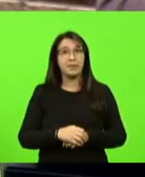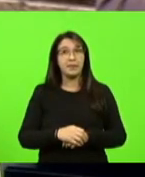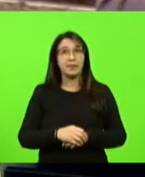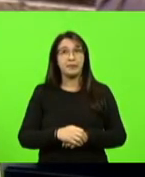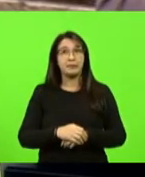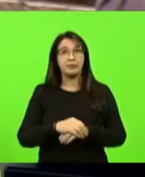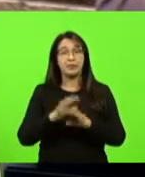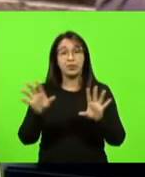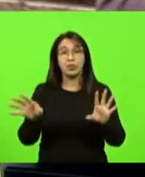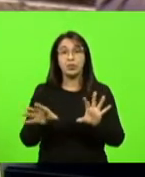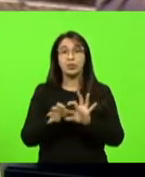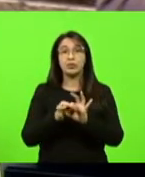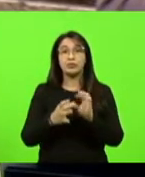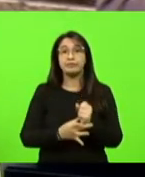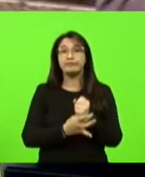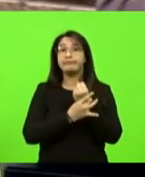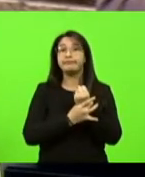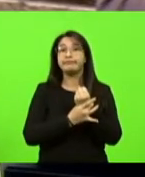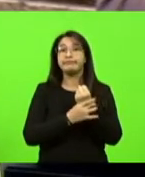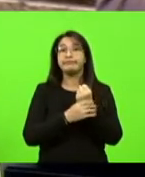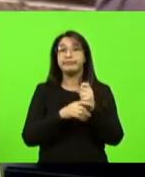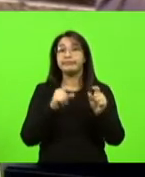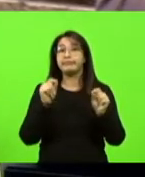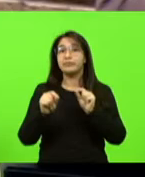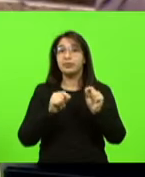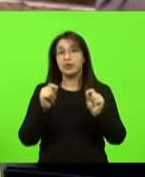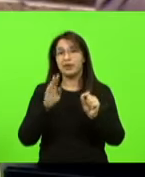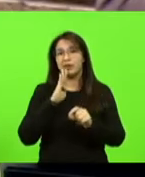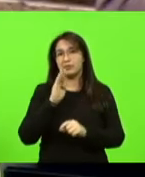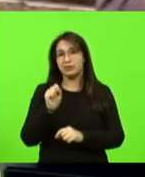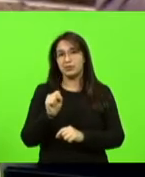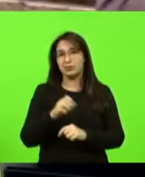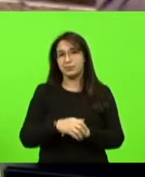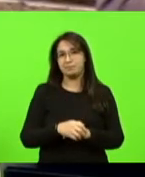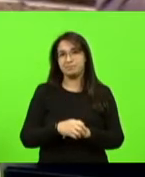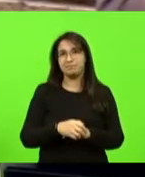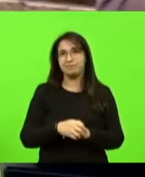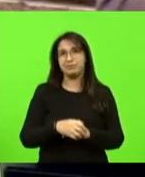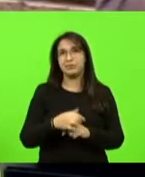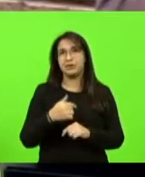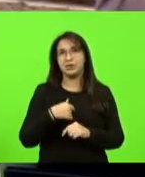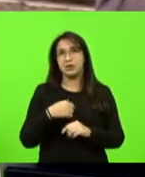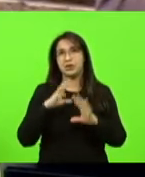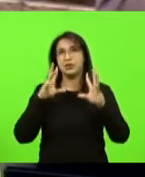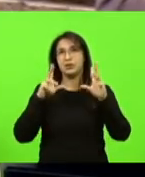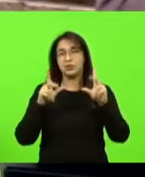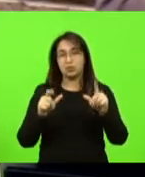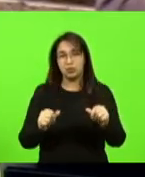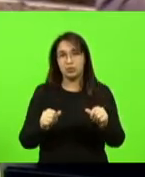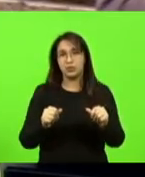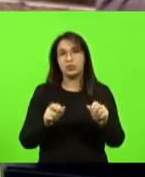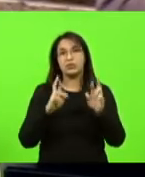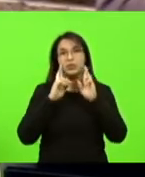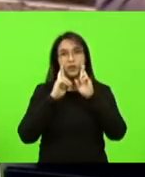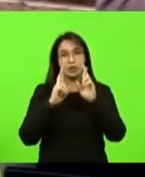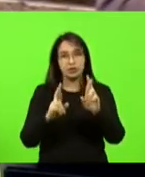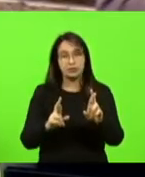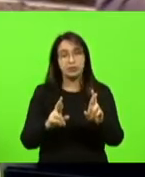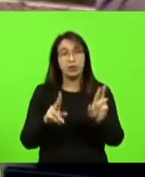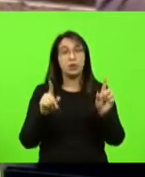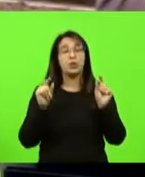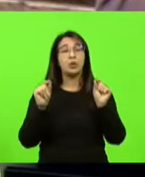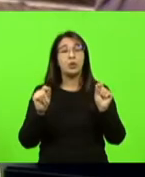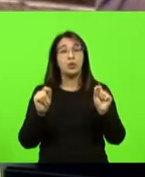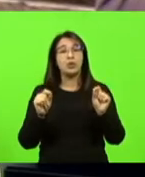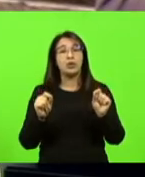convênio garante, deputado Bruno, com toda a vênia, o que que a